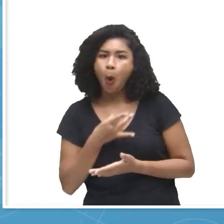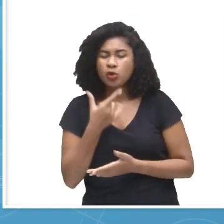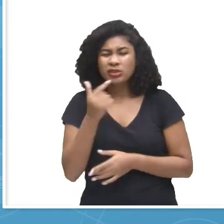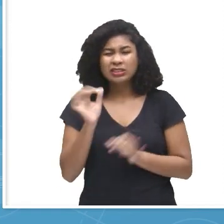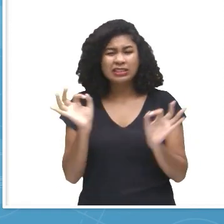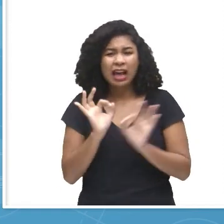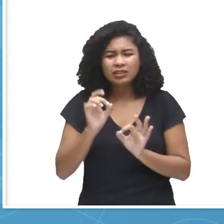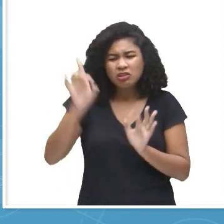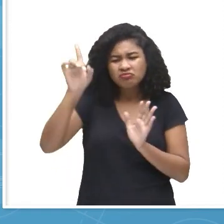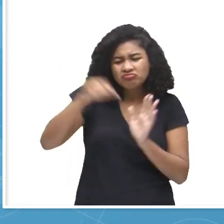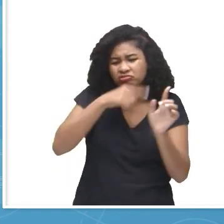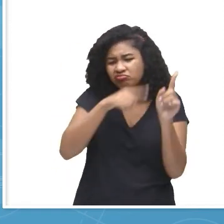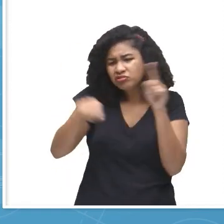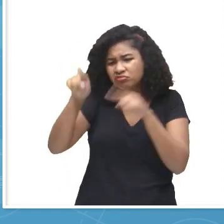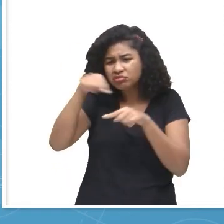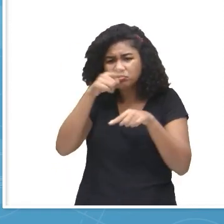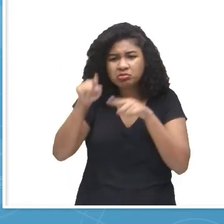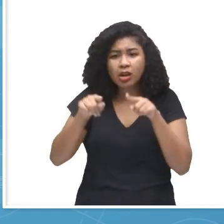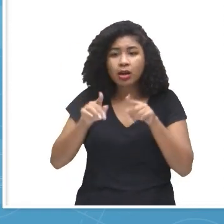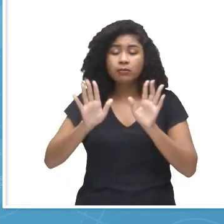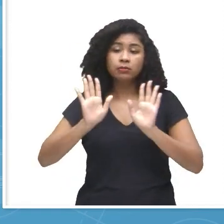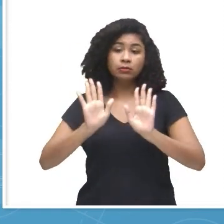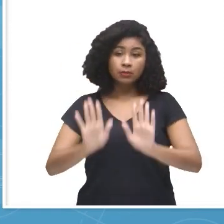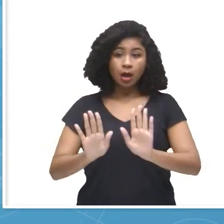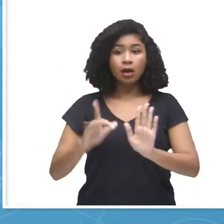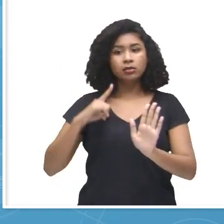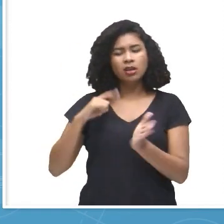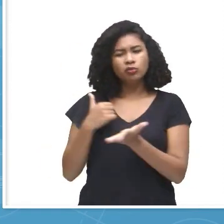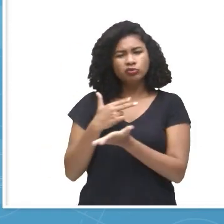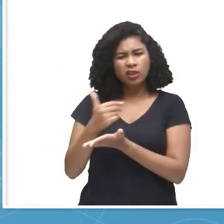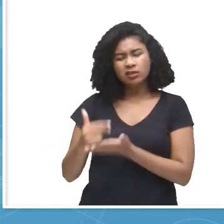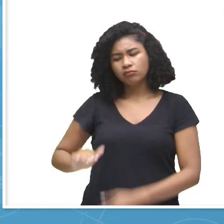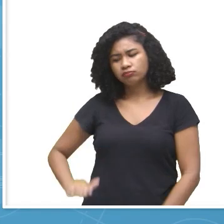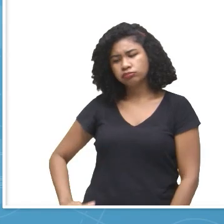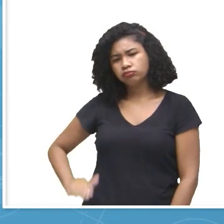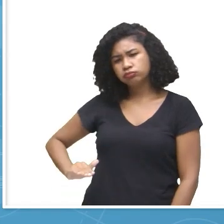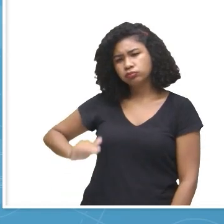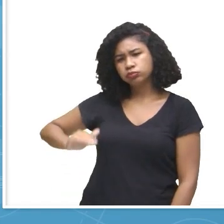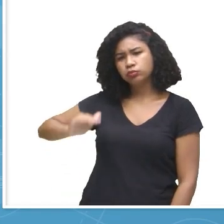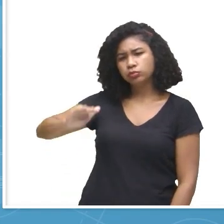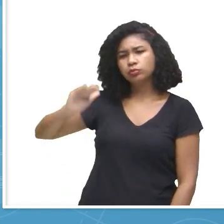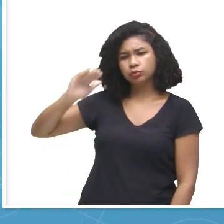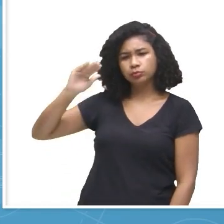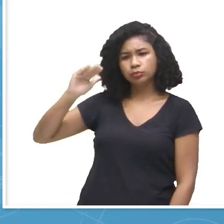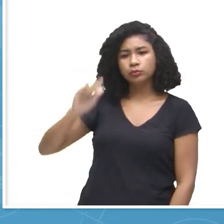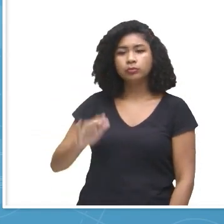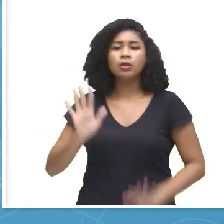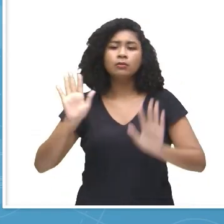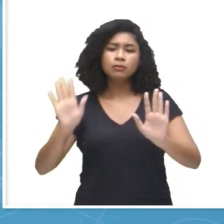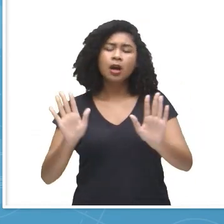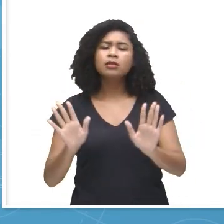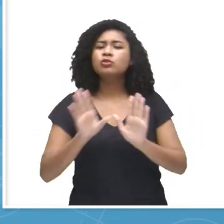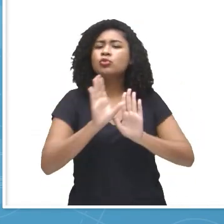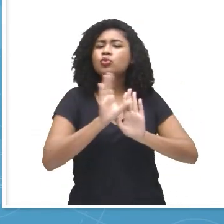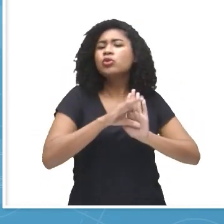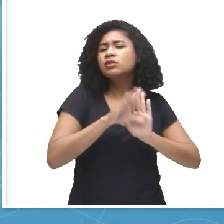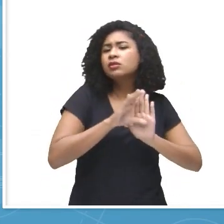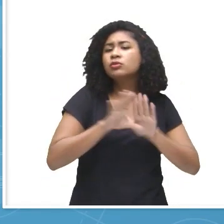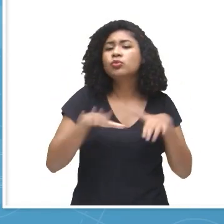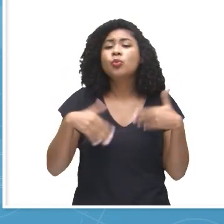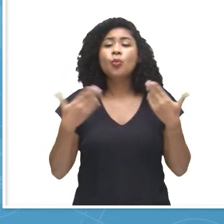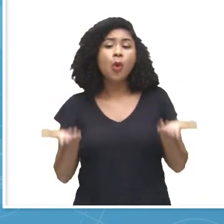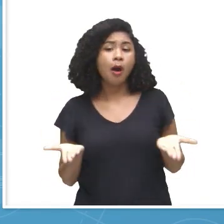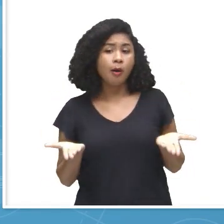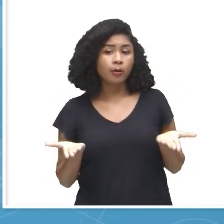uns rabiscos. Mas o desenho, ele acompanha o nosso desenvolvimento. Então, vamos falar um pouco sobre o conceito de